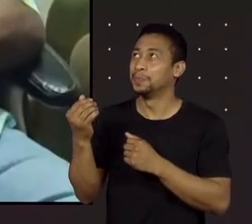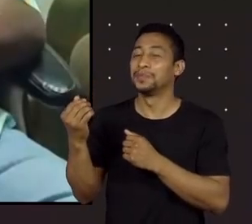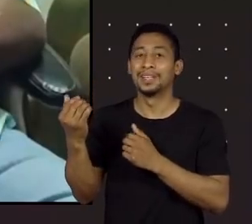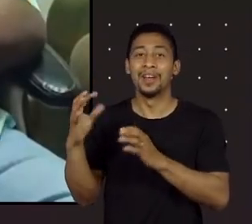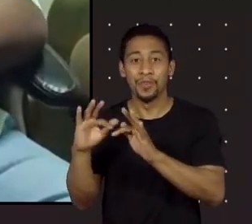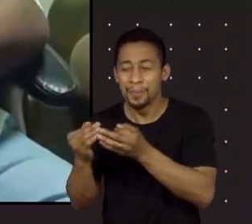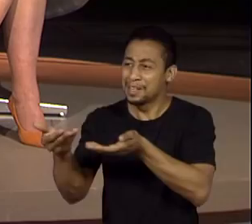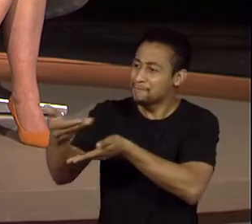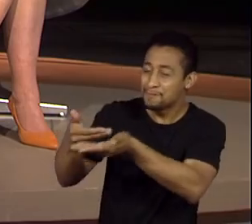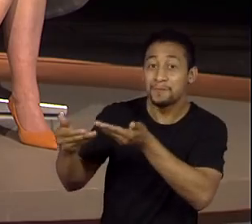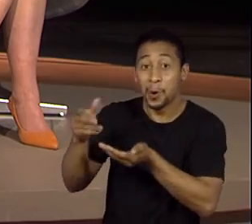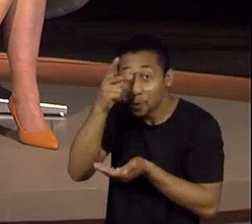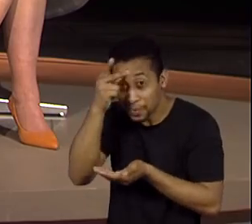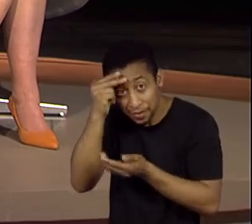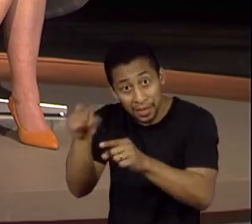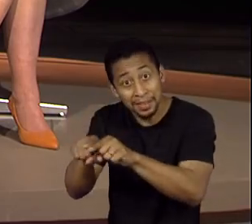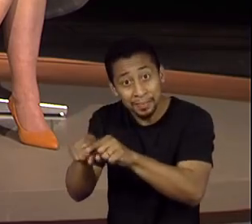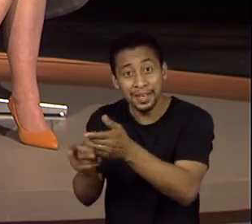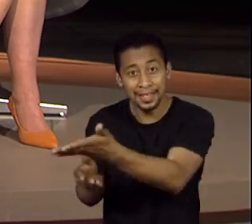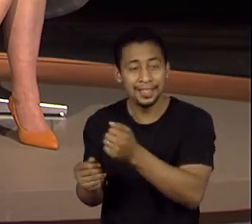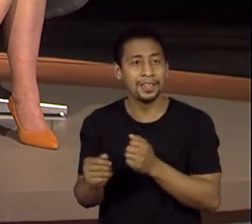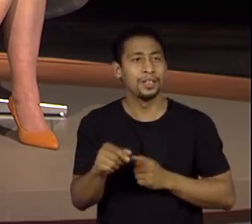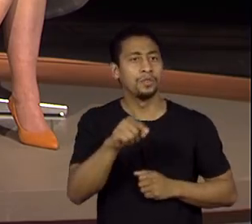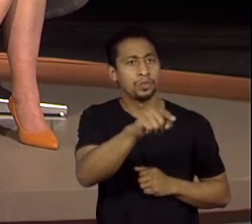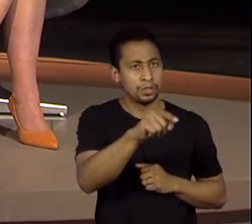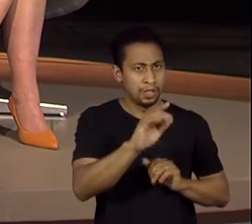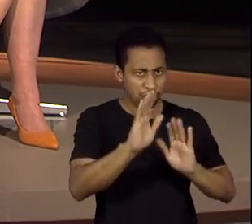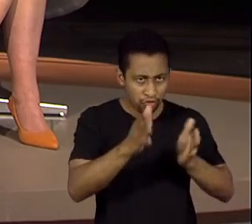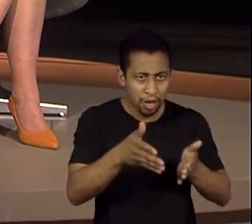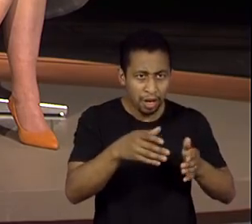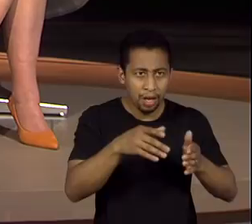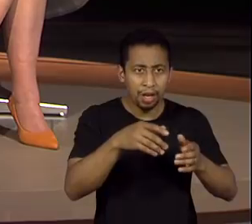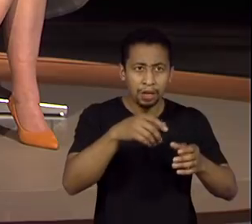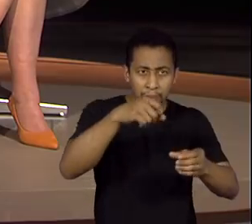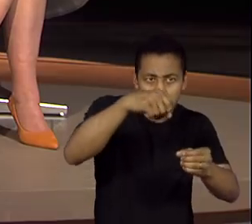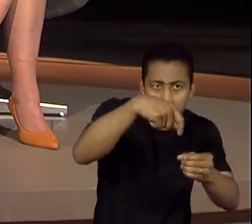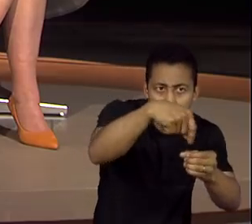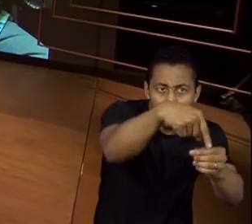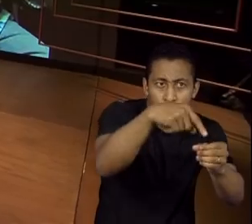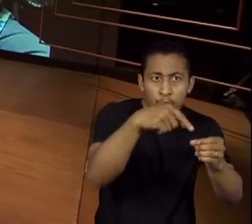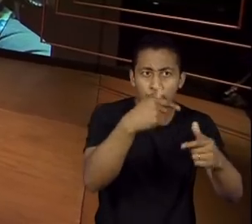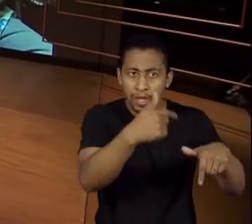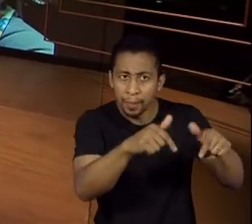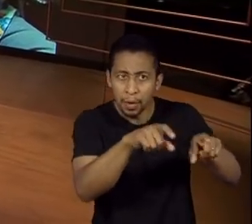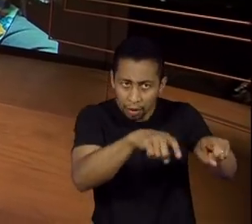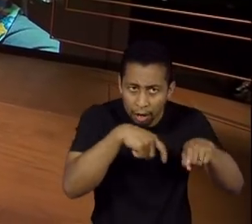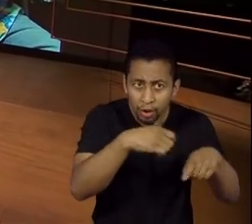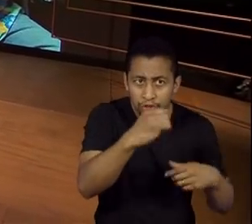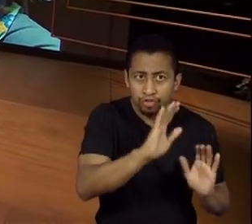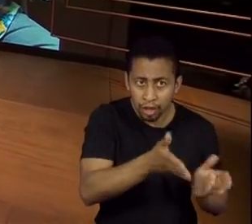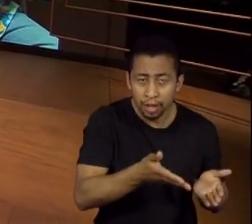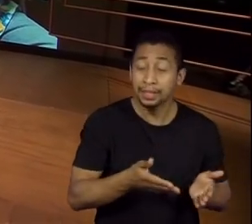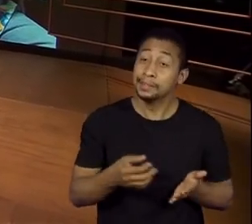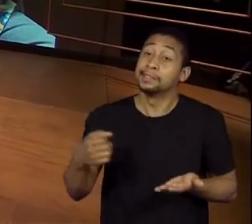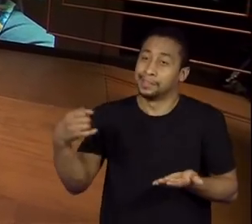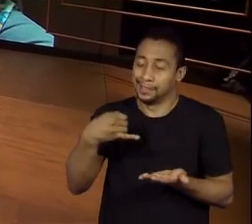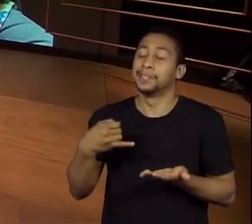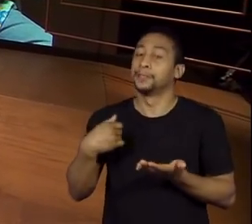parecida, não sei bem. Você chegou a trabalhar na Cheguei. roça? Você chegou a plantar coisa? Cheguei a trabalhar, cheguei. Eu saí de lá com 12 anos.